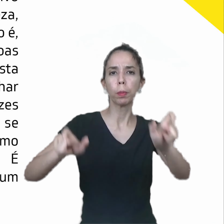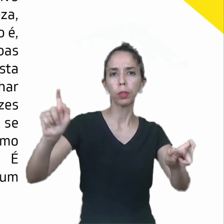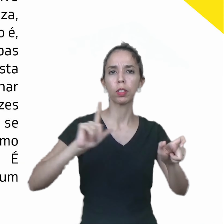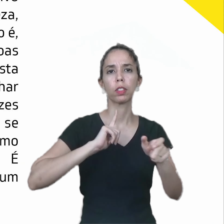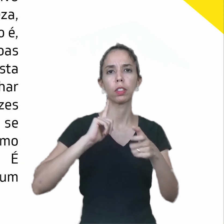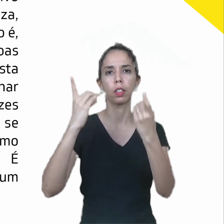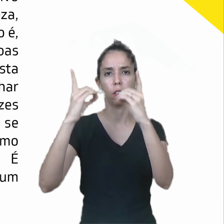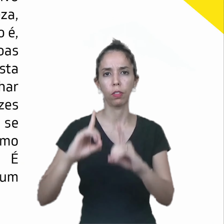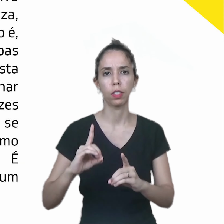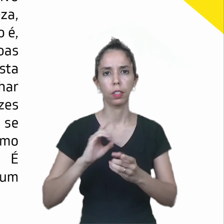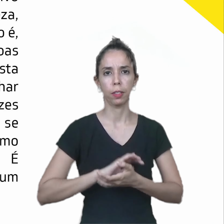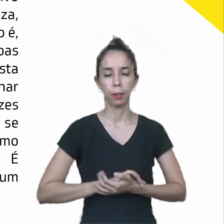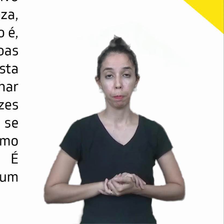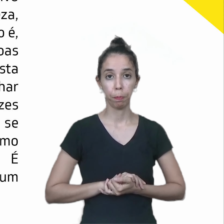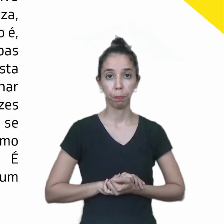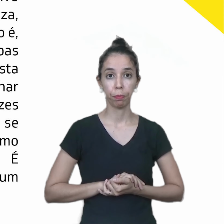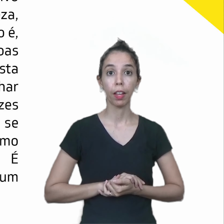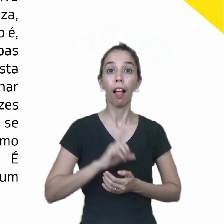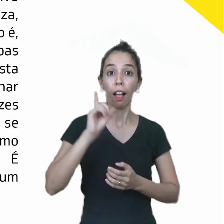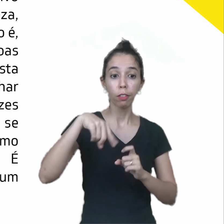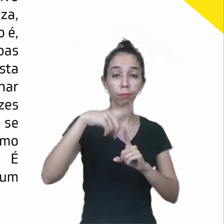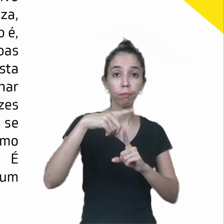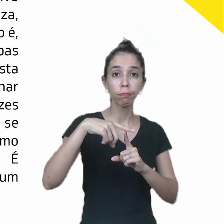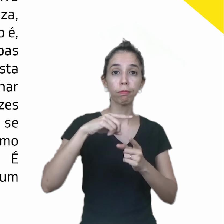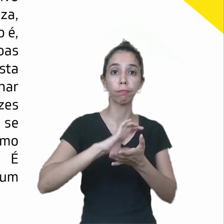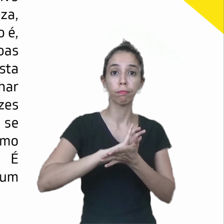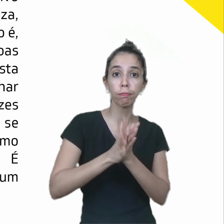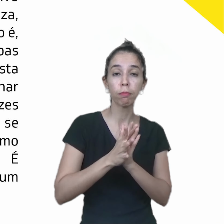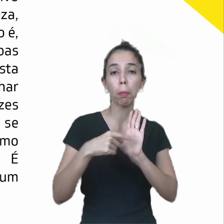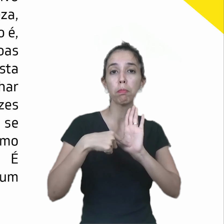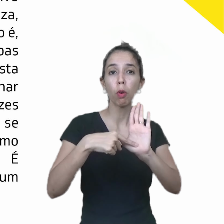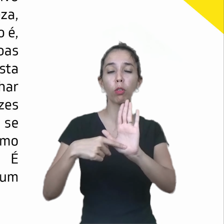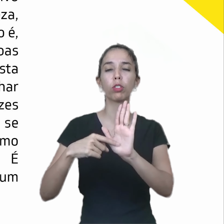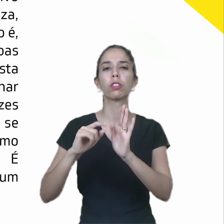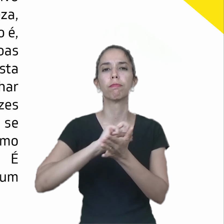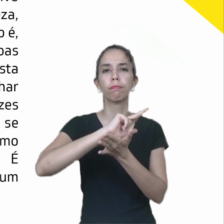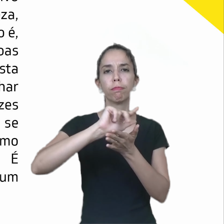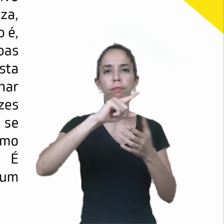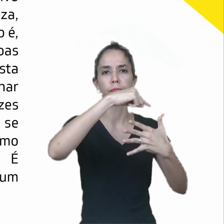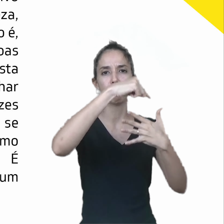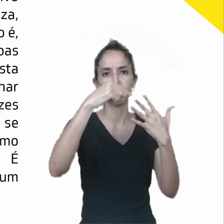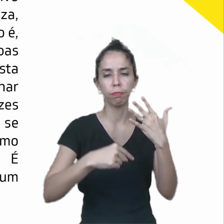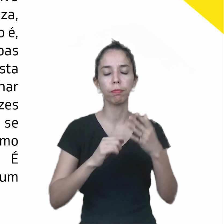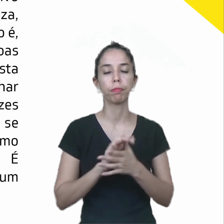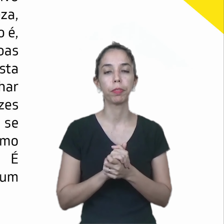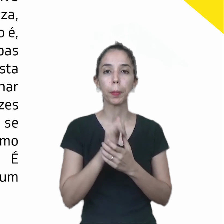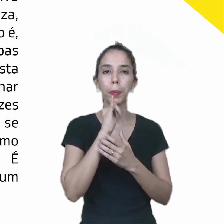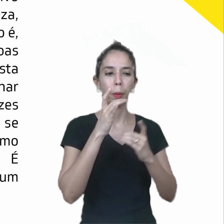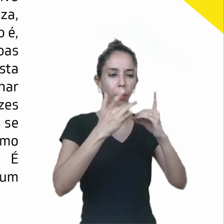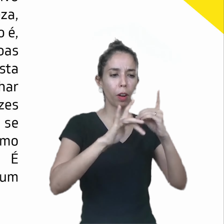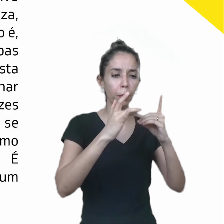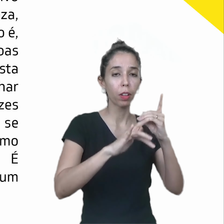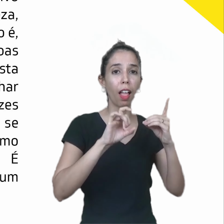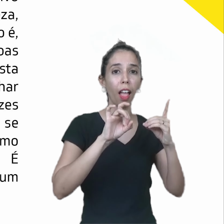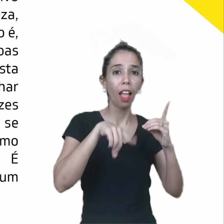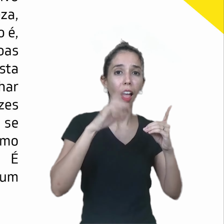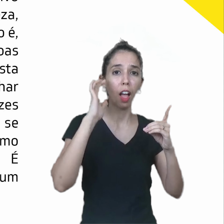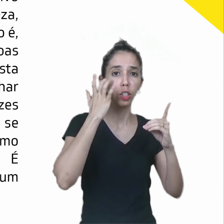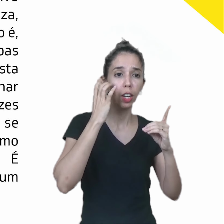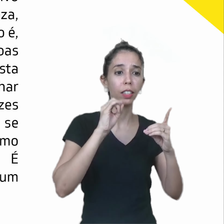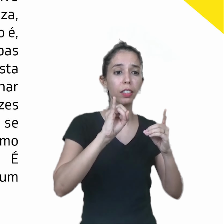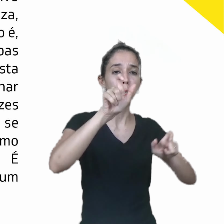preconceito contra pessoas com deficiência Esse preconceito se manifesta de diversas maneiras É